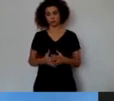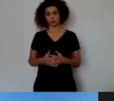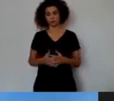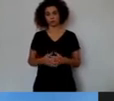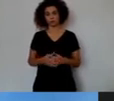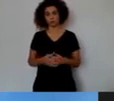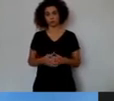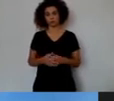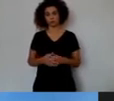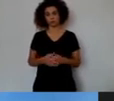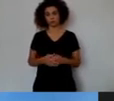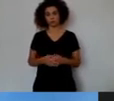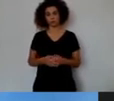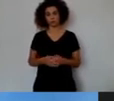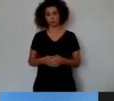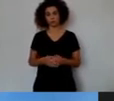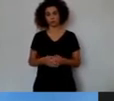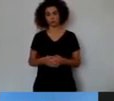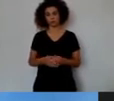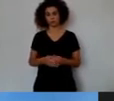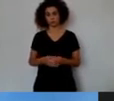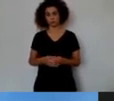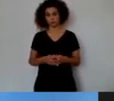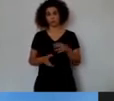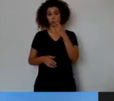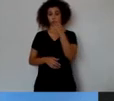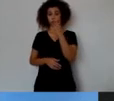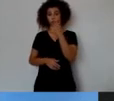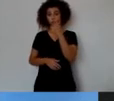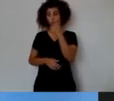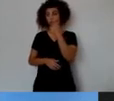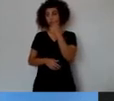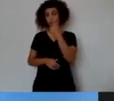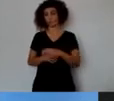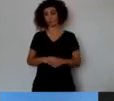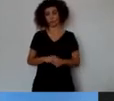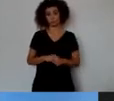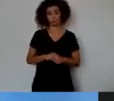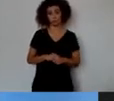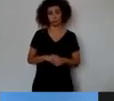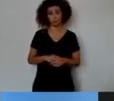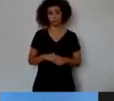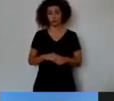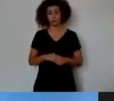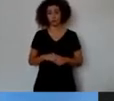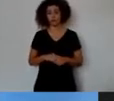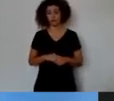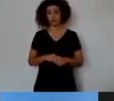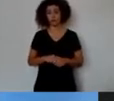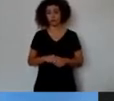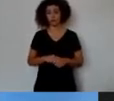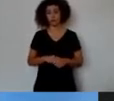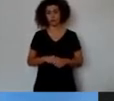tudo. E aqui nós estamos discutindo o racismo, né, como estrutural e estruturante. Então, ele está realmente em tudo.